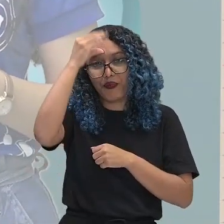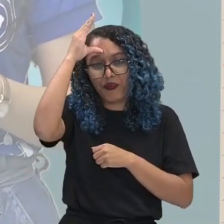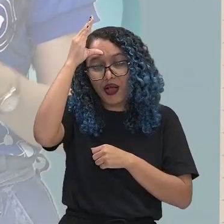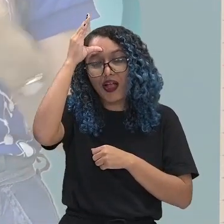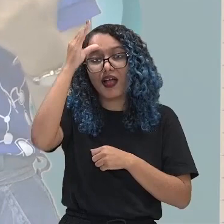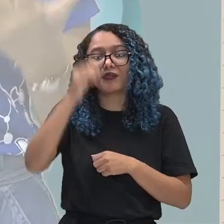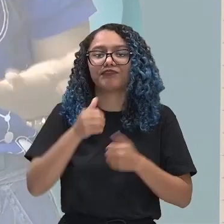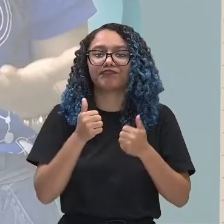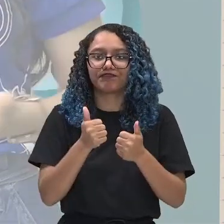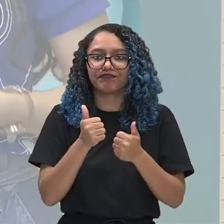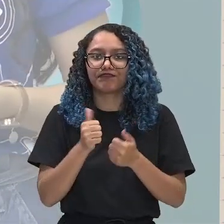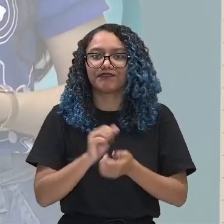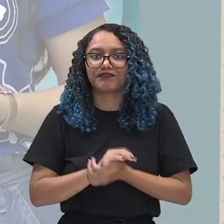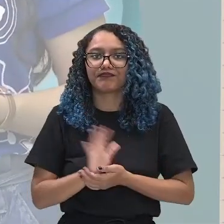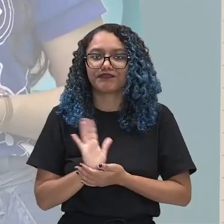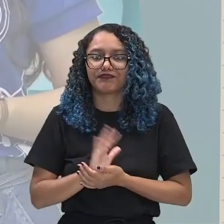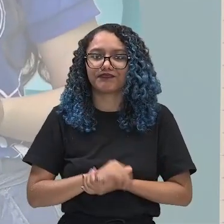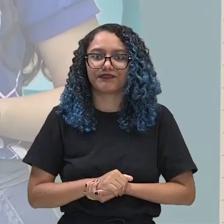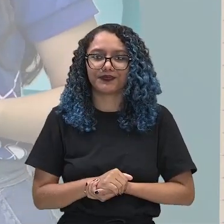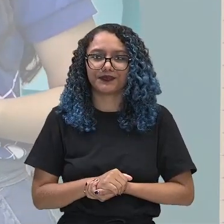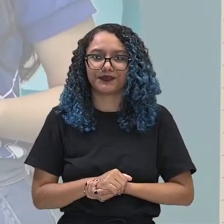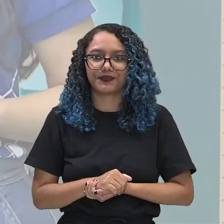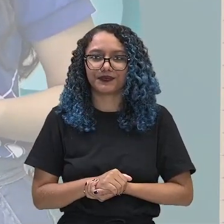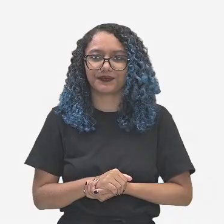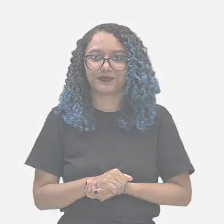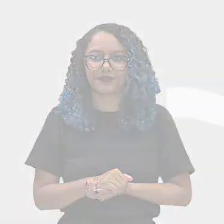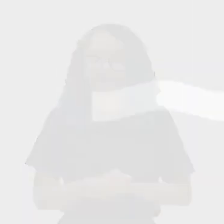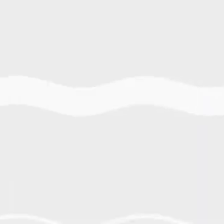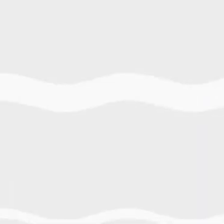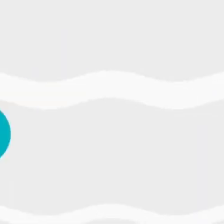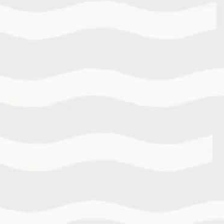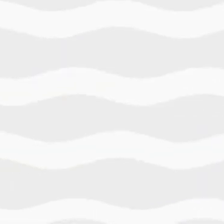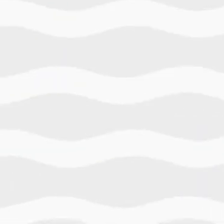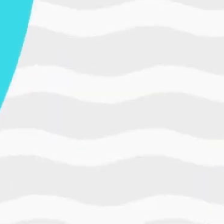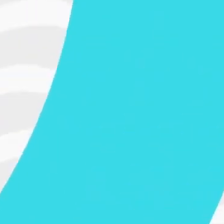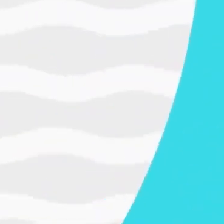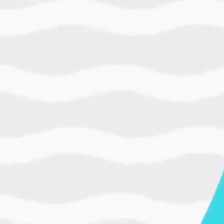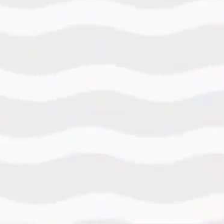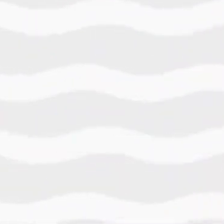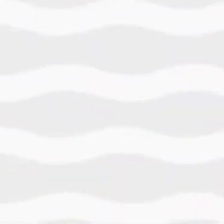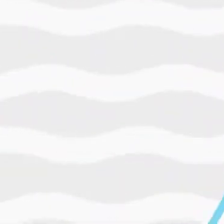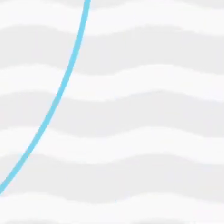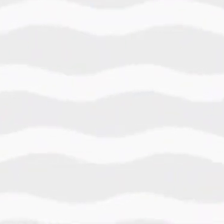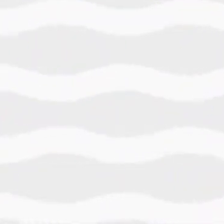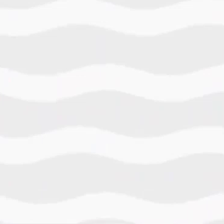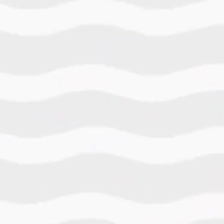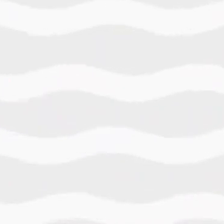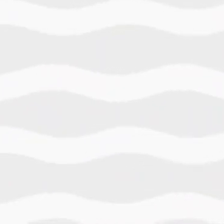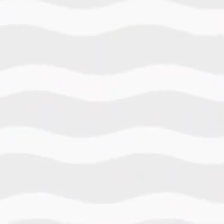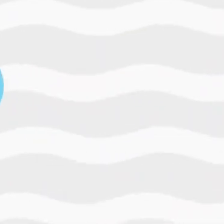aprendizado de vocês e eu fico por aqui, tá bom?